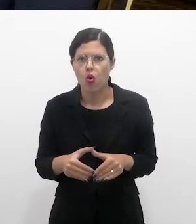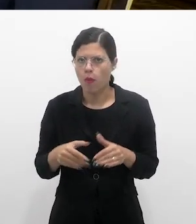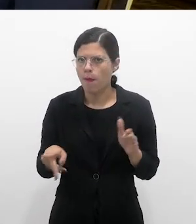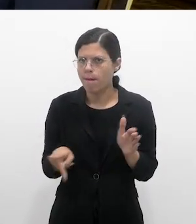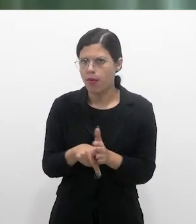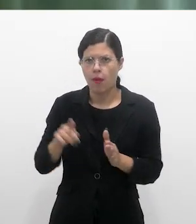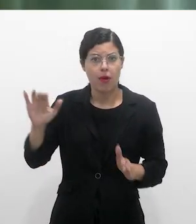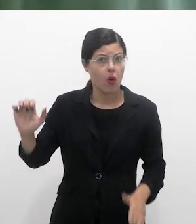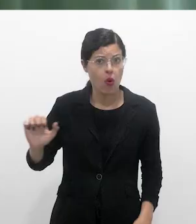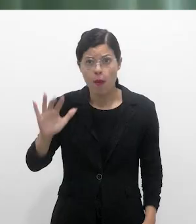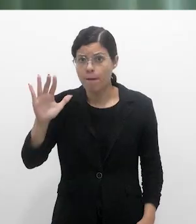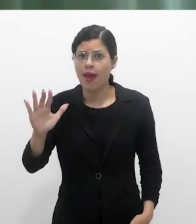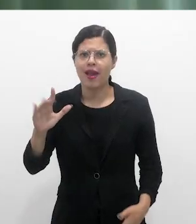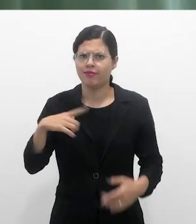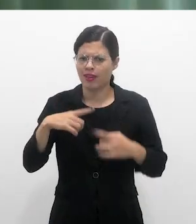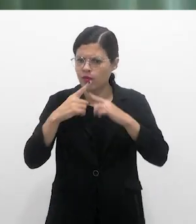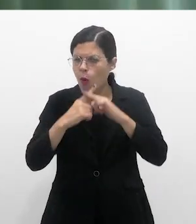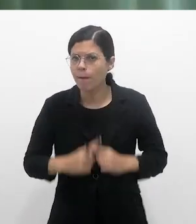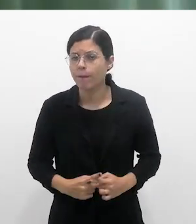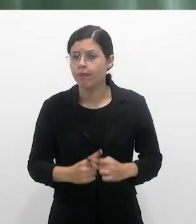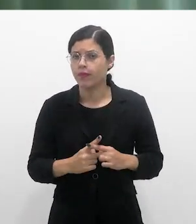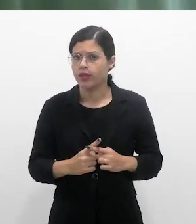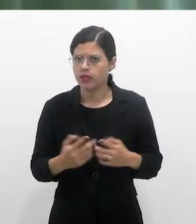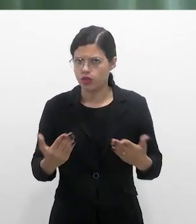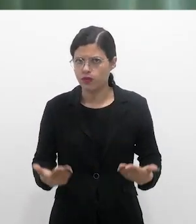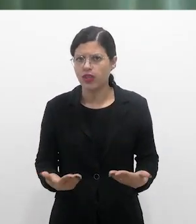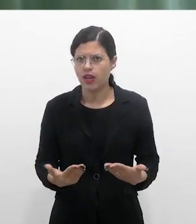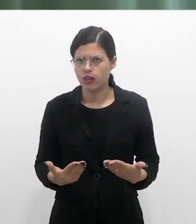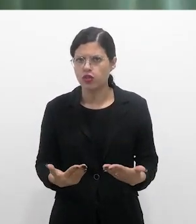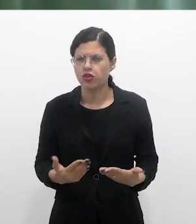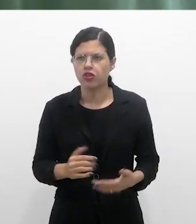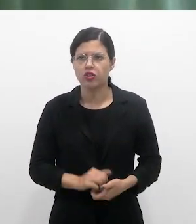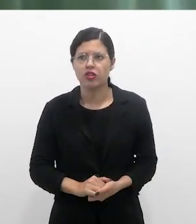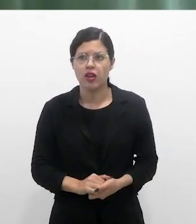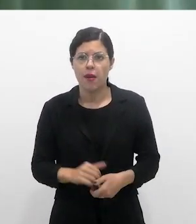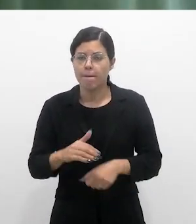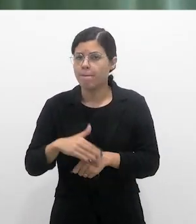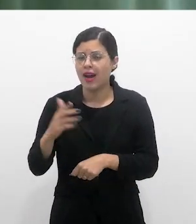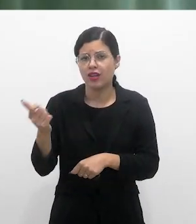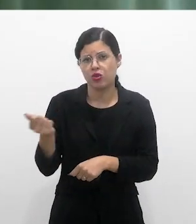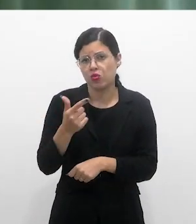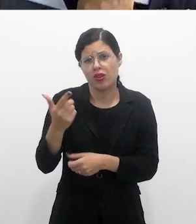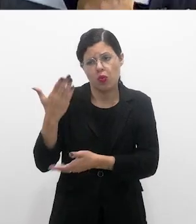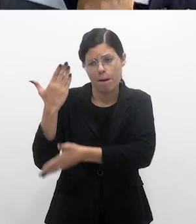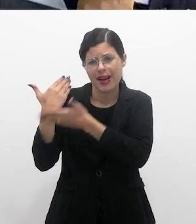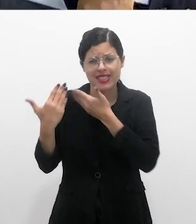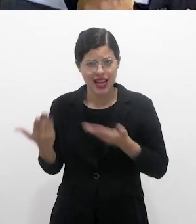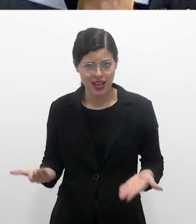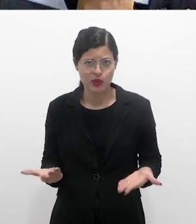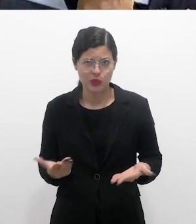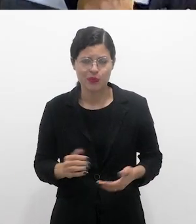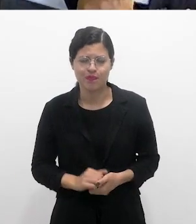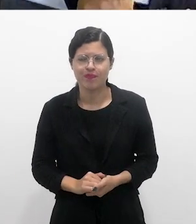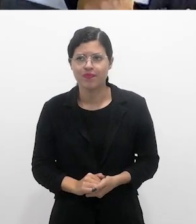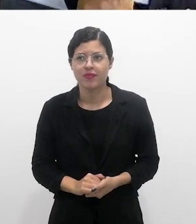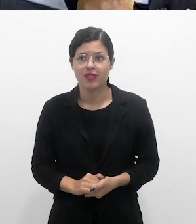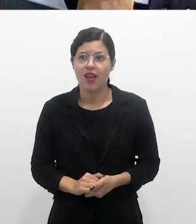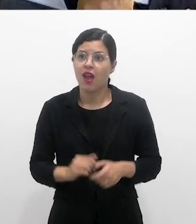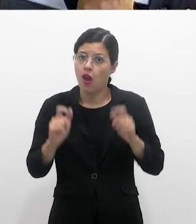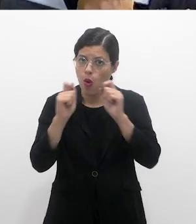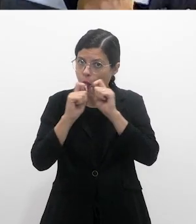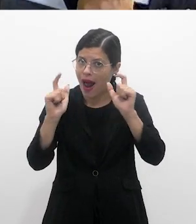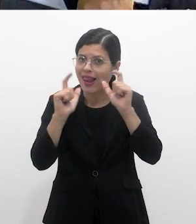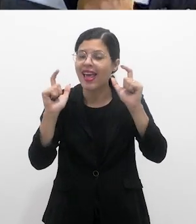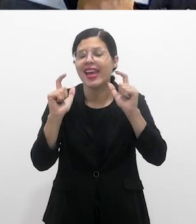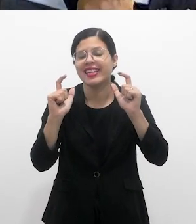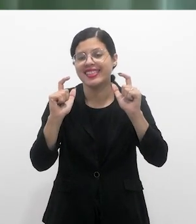europeia, competitividade. Os jogadores são mais competitivos do que na minha época. Então, é um alerta, né?